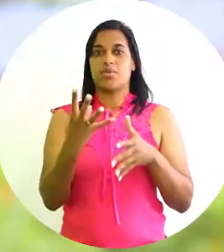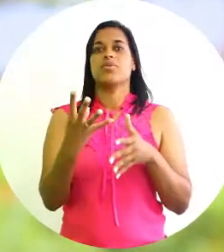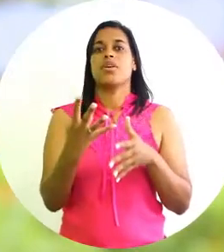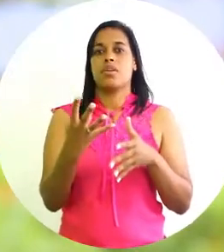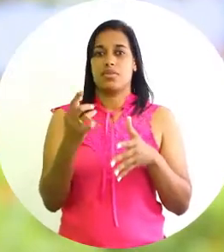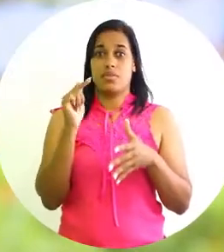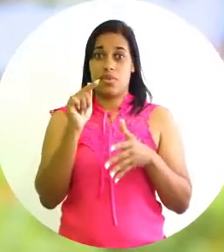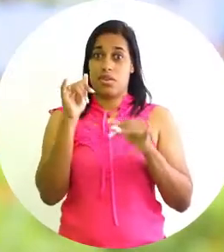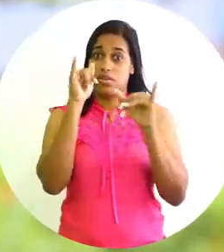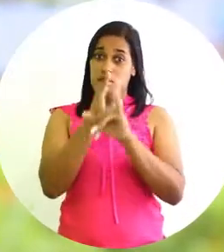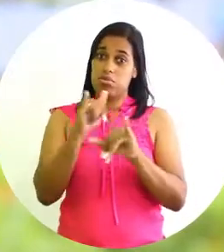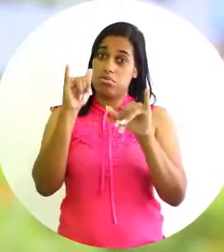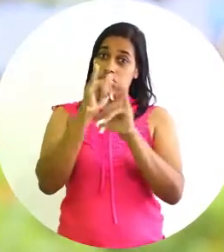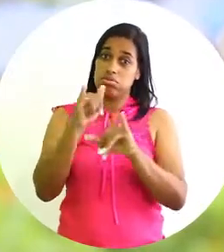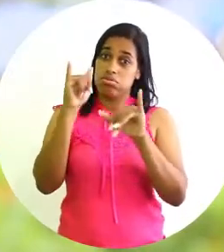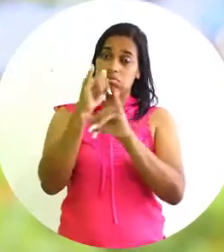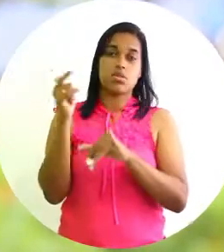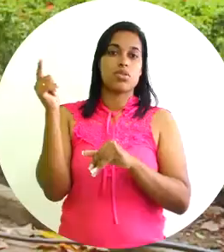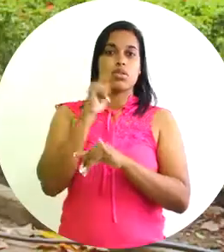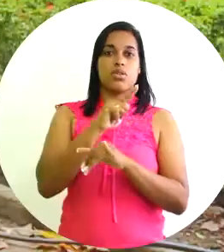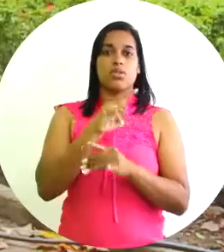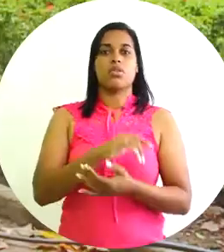a que essas investigações chegaram.